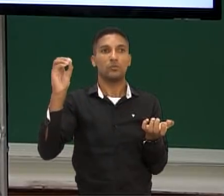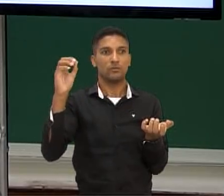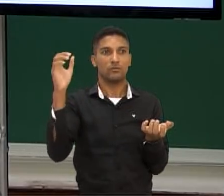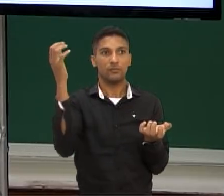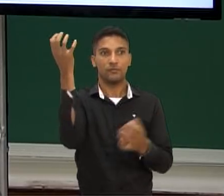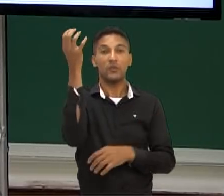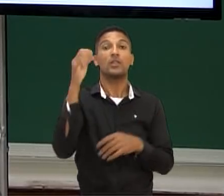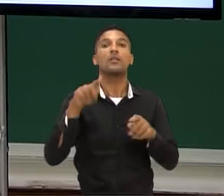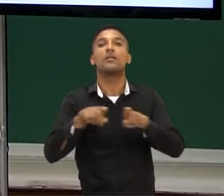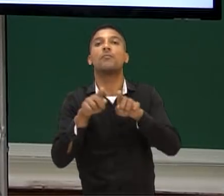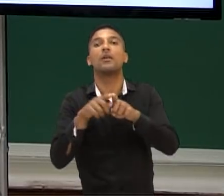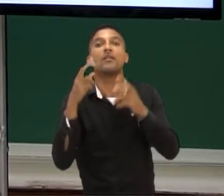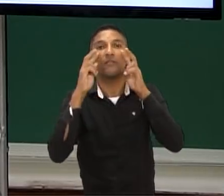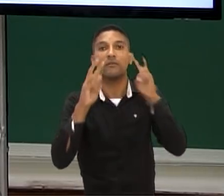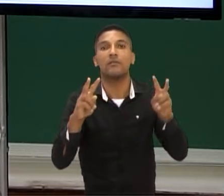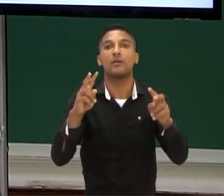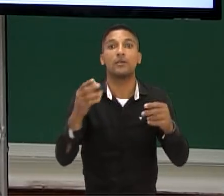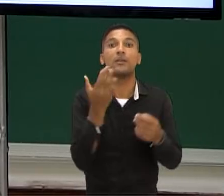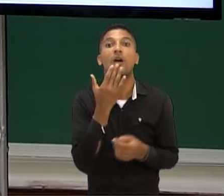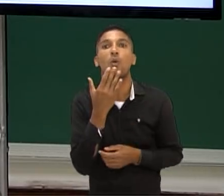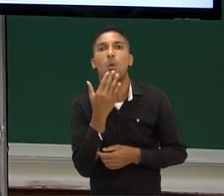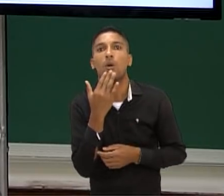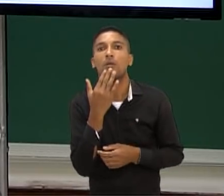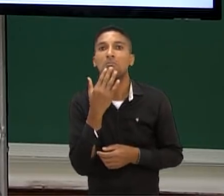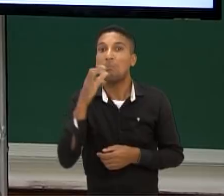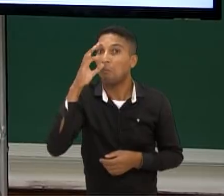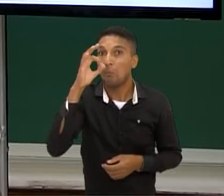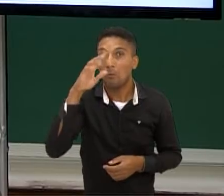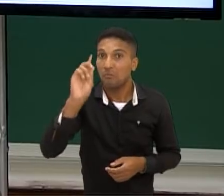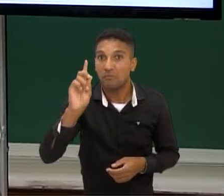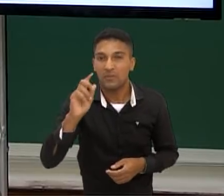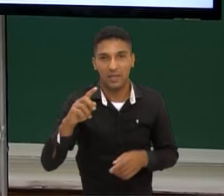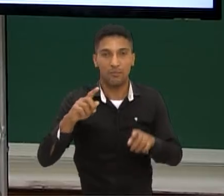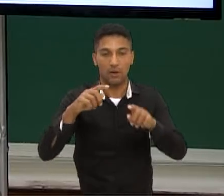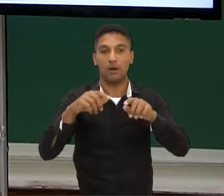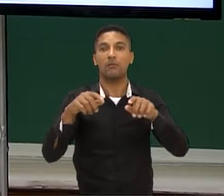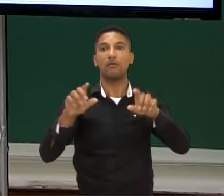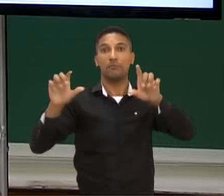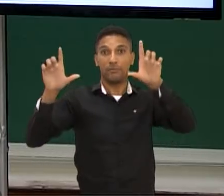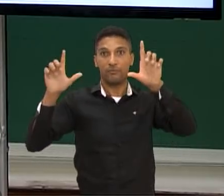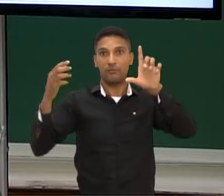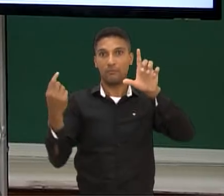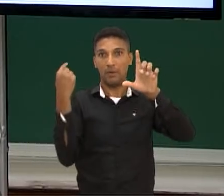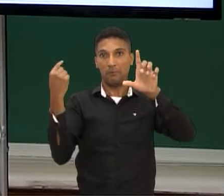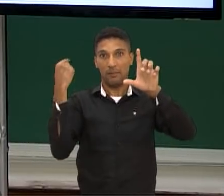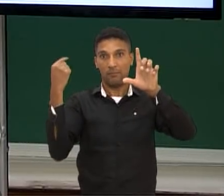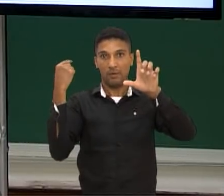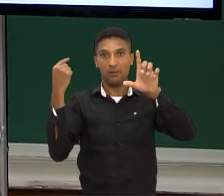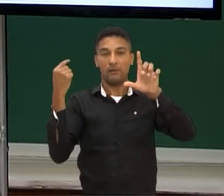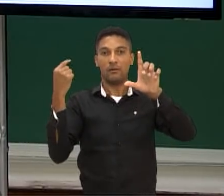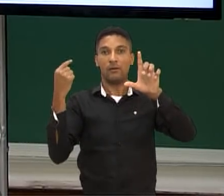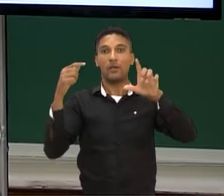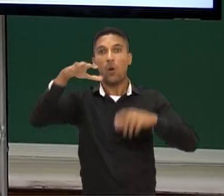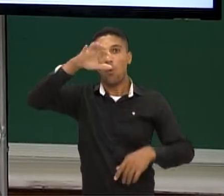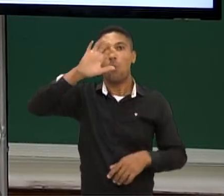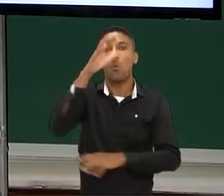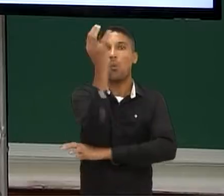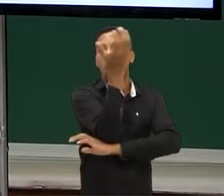já não é uma vegetação bem verdinha, assim como nós tínhamos lá na Mata Atlântica e na vegetação litorânea.